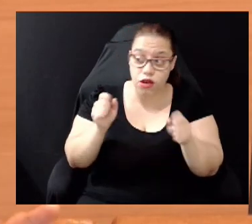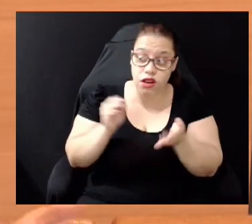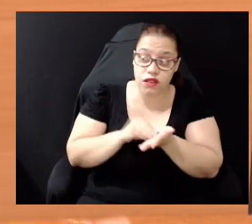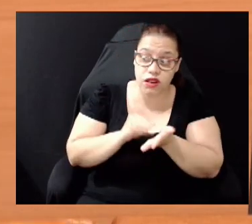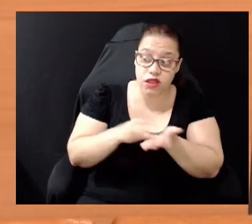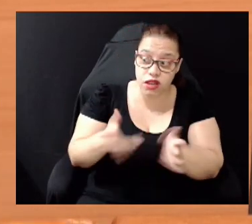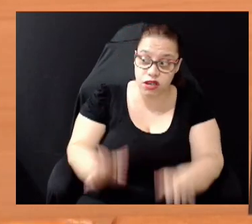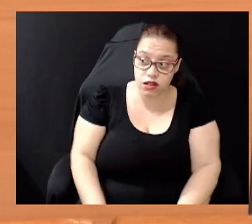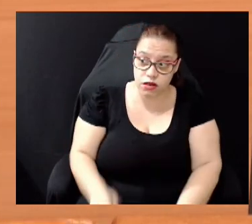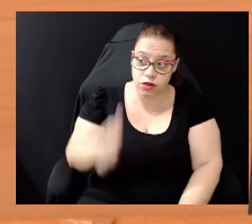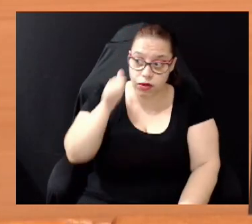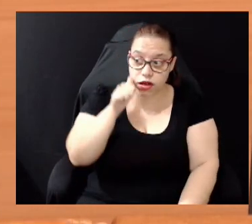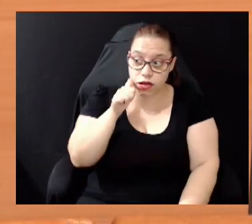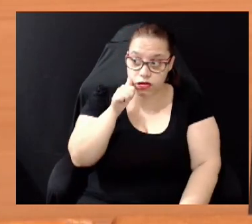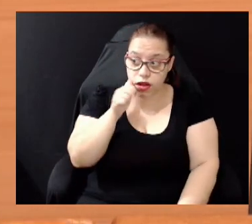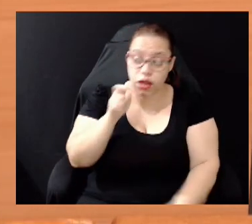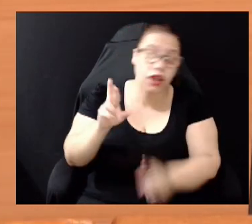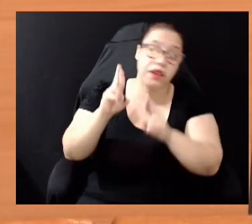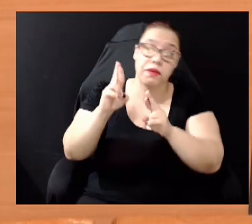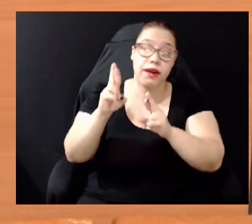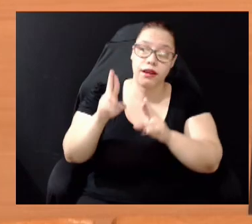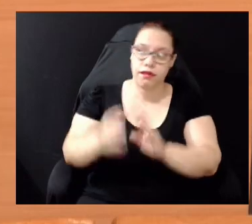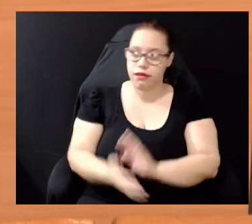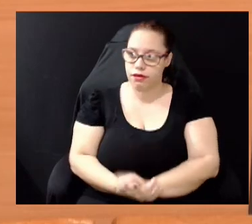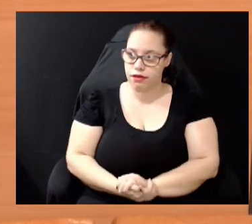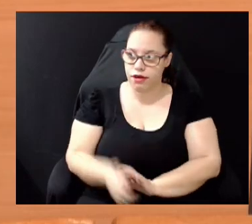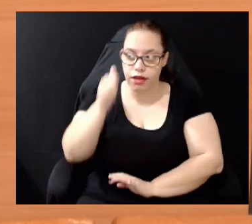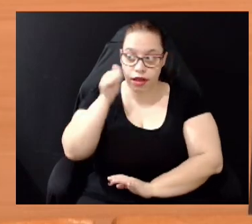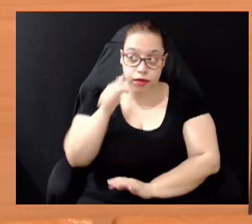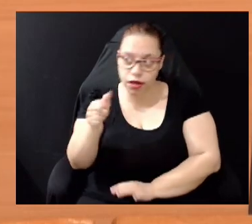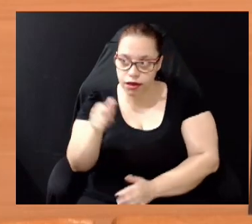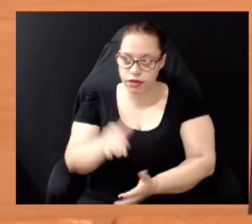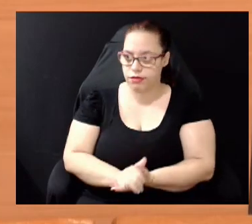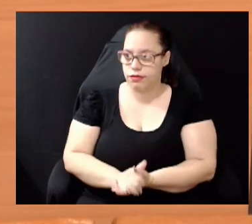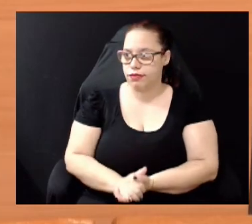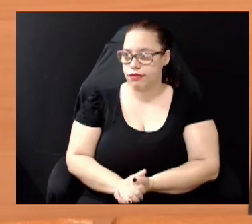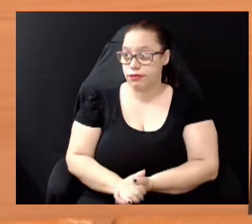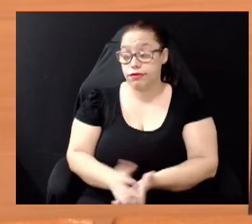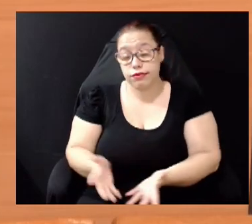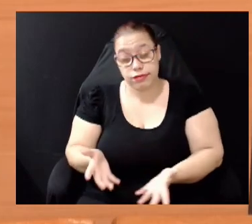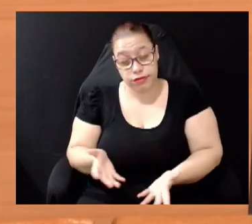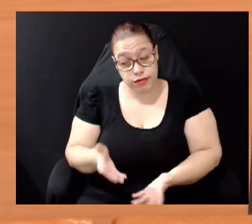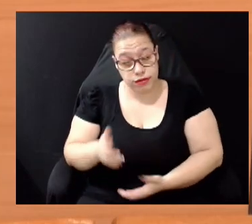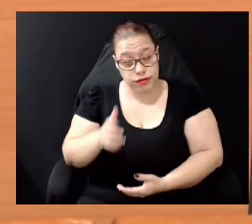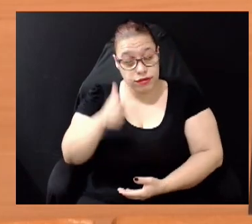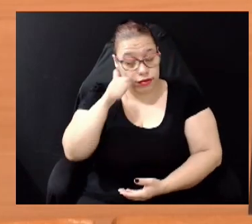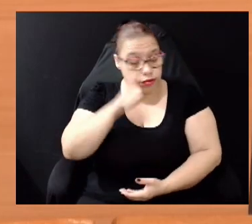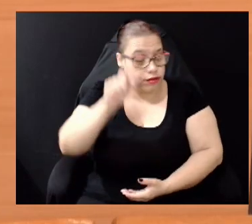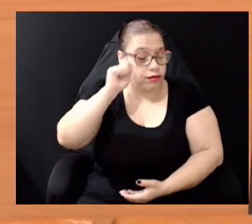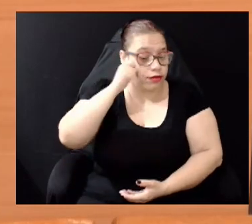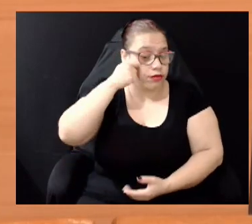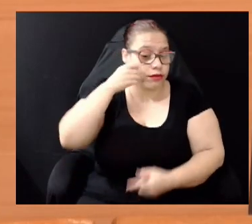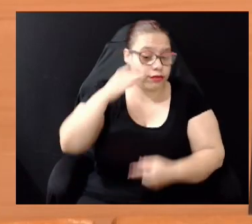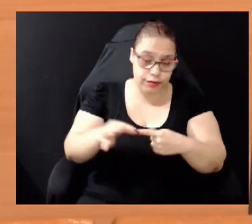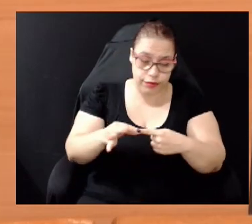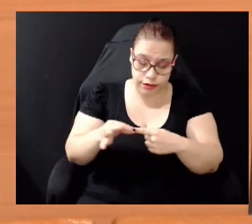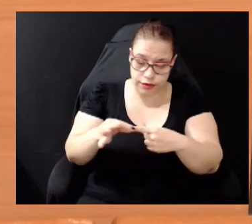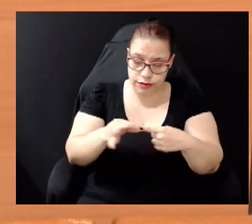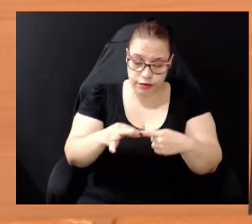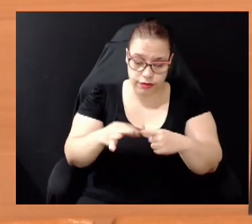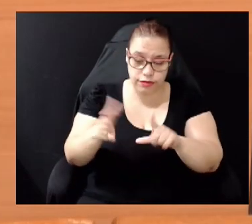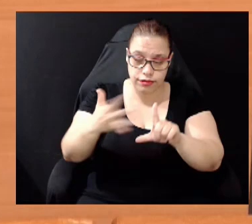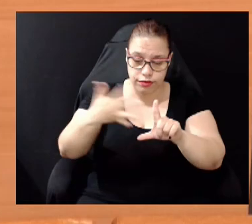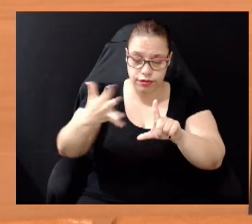o que espera essa mulher, né? Sobretudo as mulheres negras, periféricas, LGBTs, né,